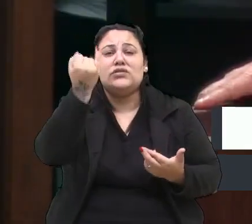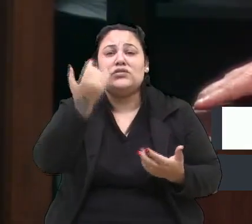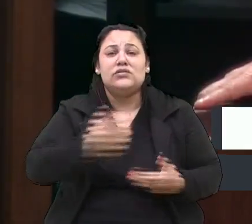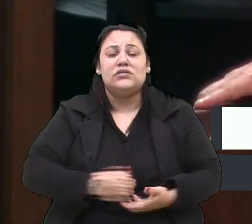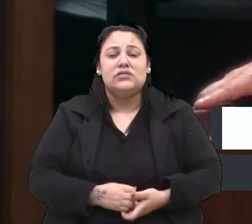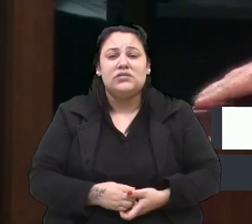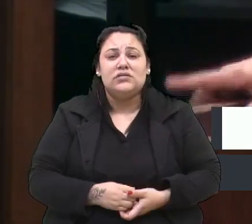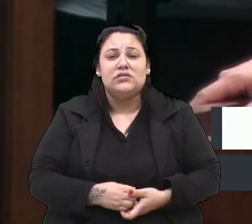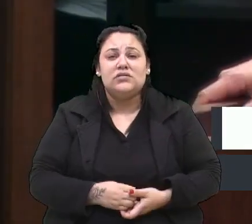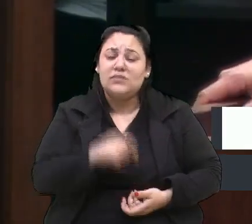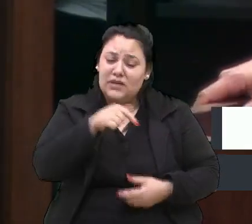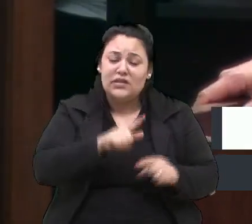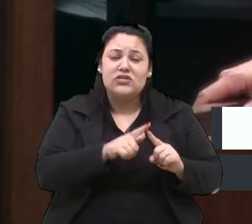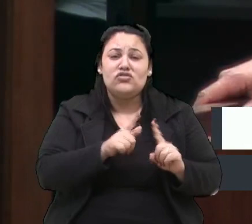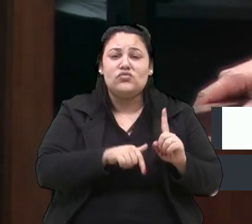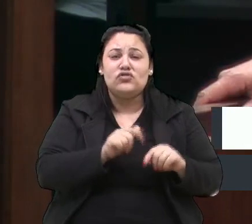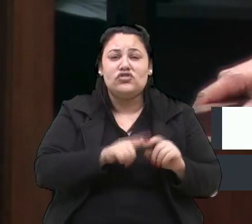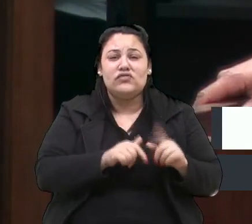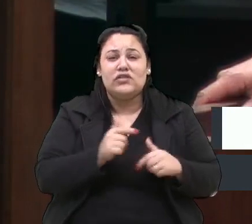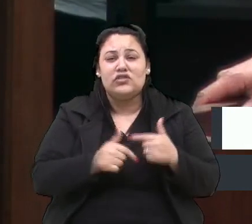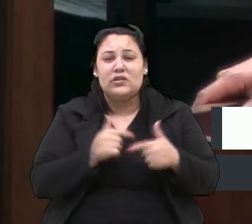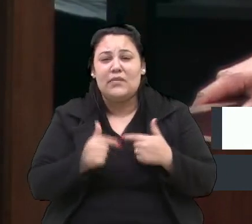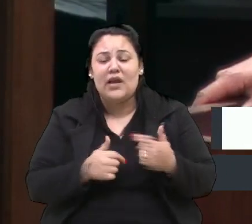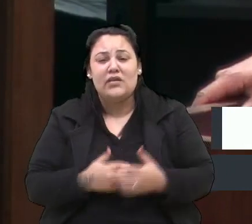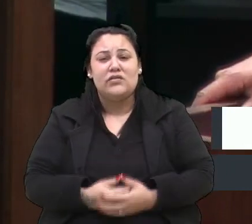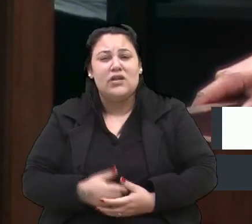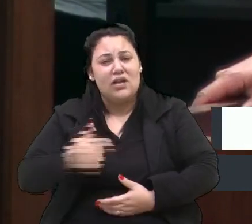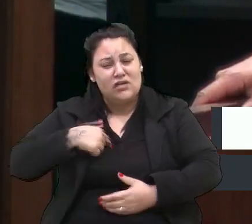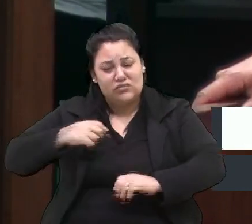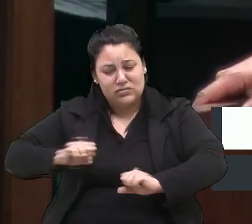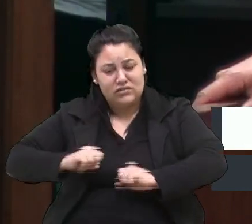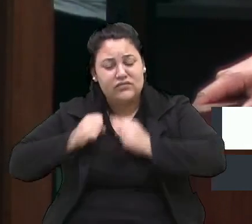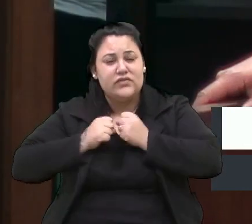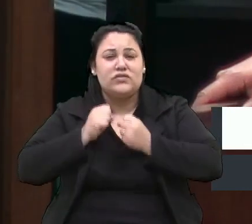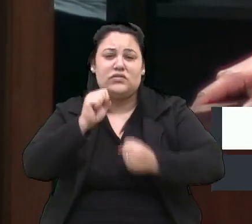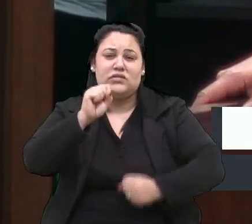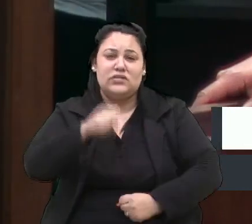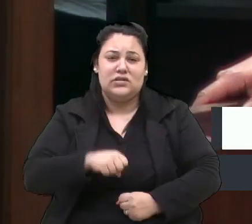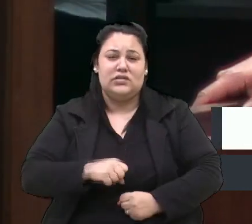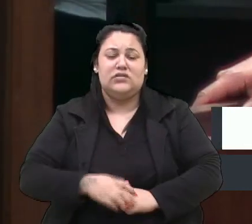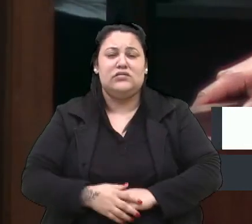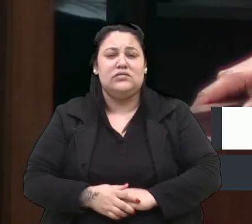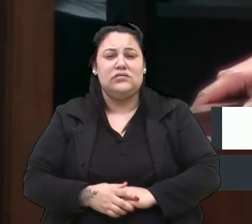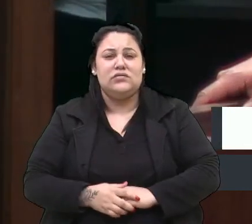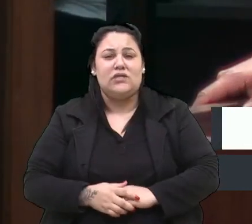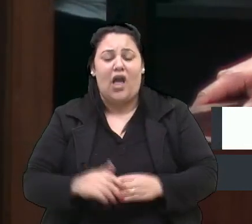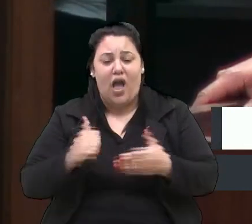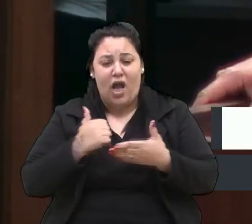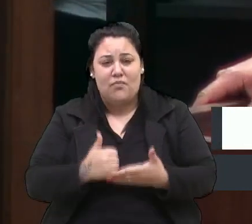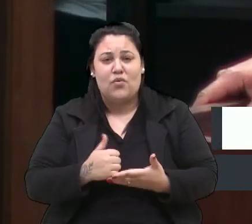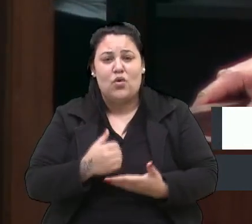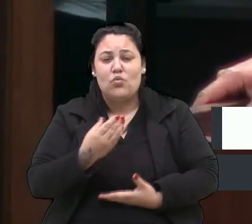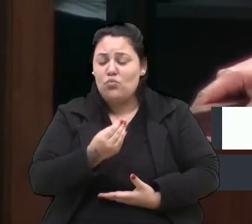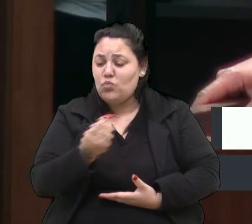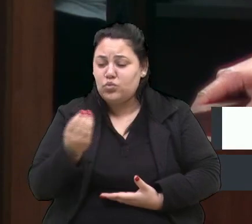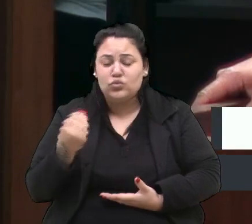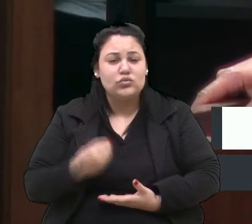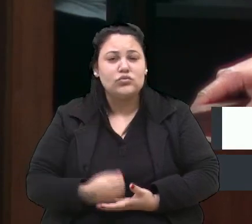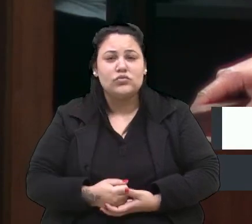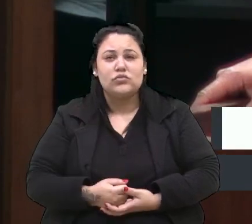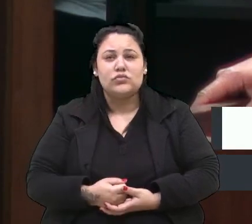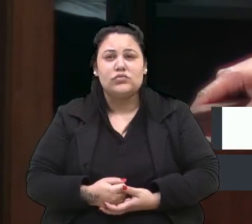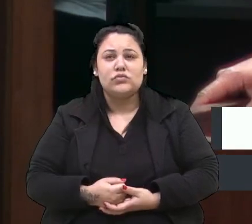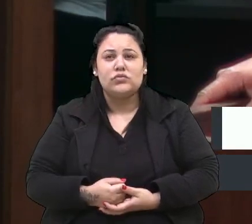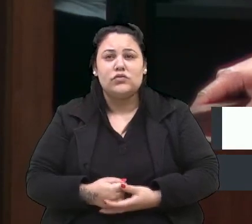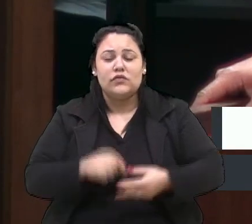essa atividade? Sou um defensor ferrenho da patrulha escolar, promovida